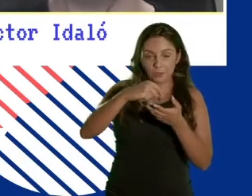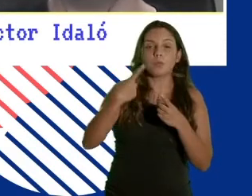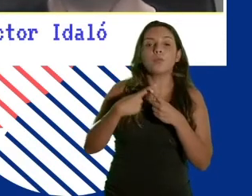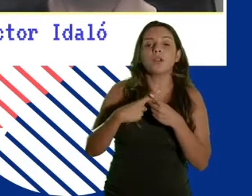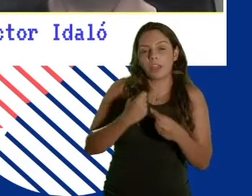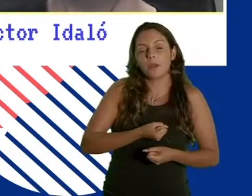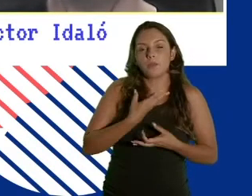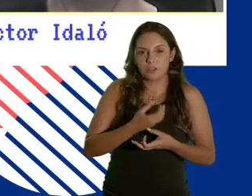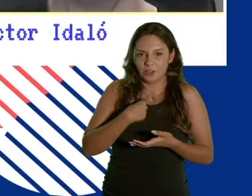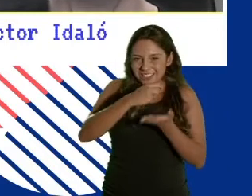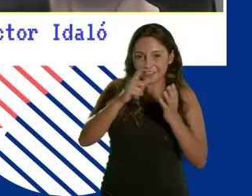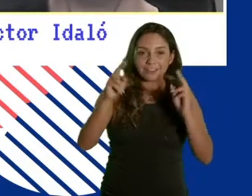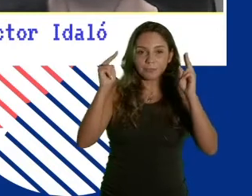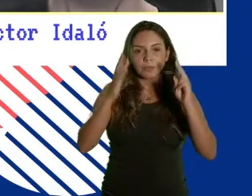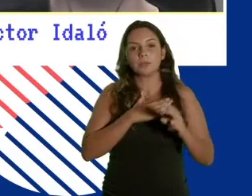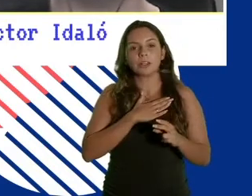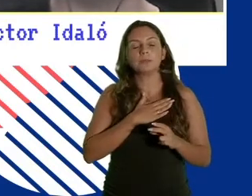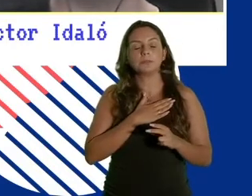da poesia. A poesia,